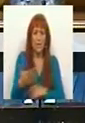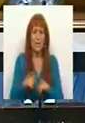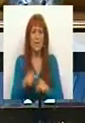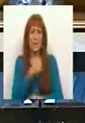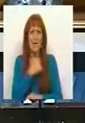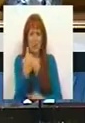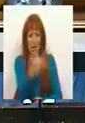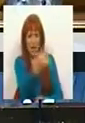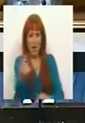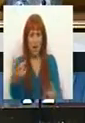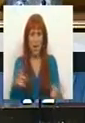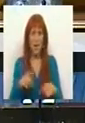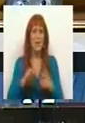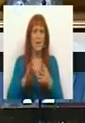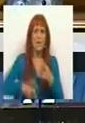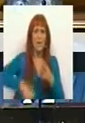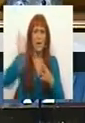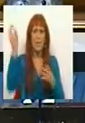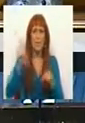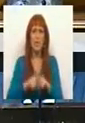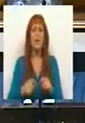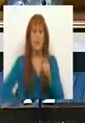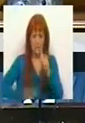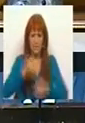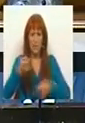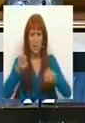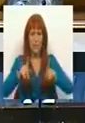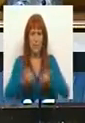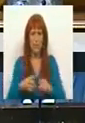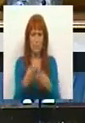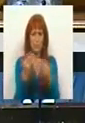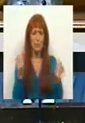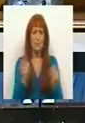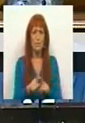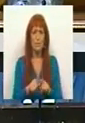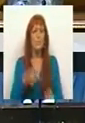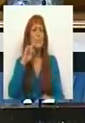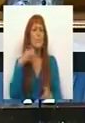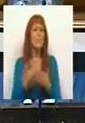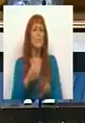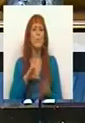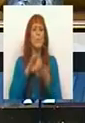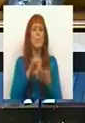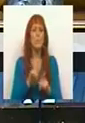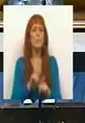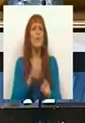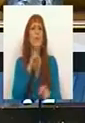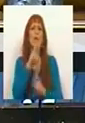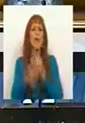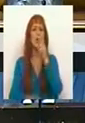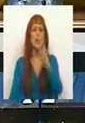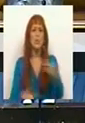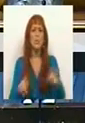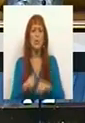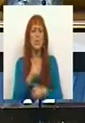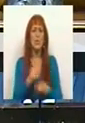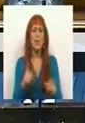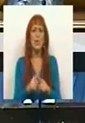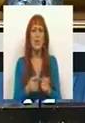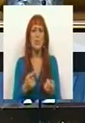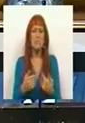à habitação. Por fim, vingou também a resolução que assegura o financiamento desta resposta, porque de